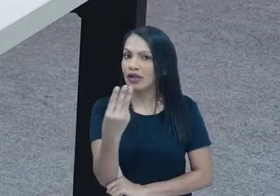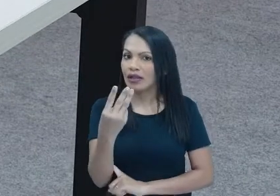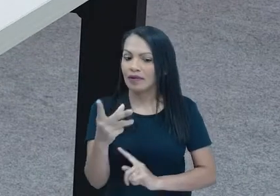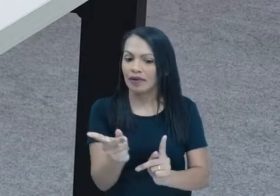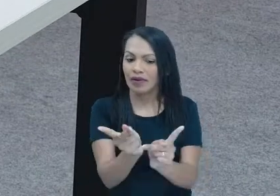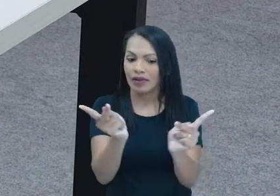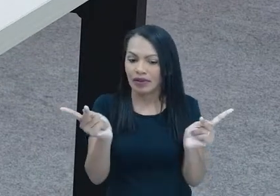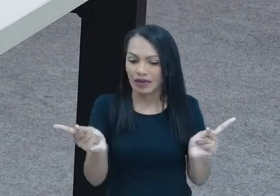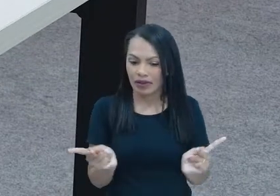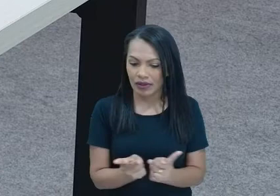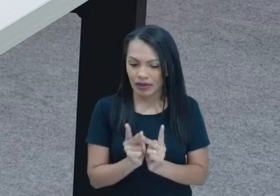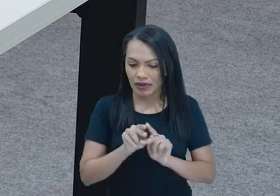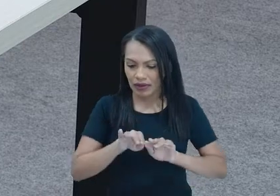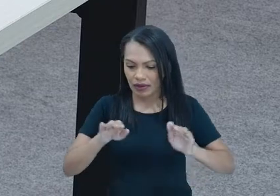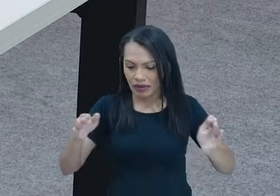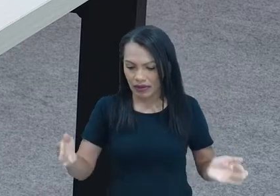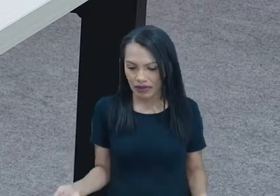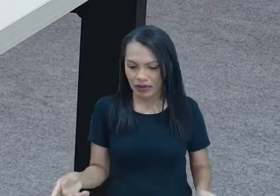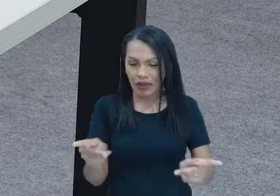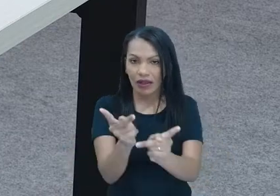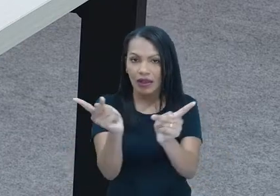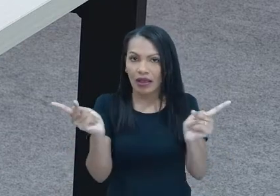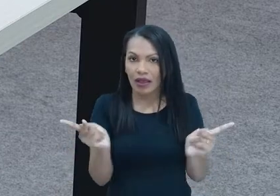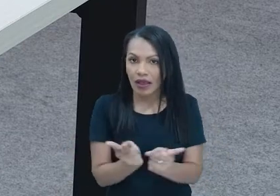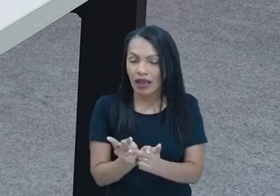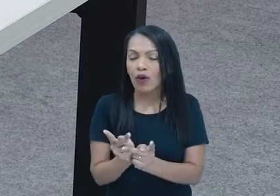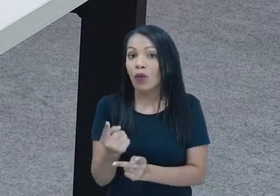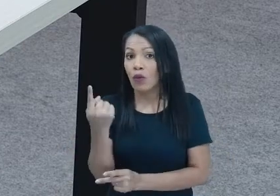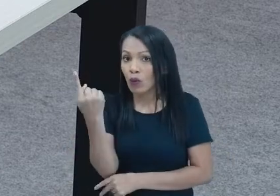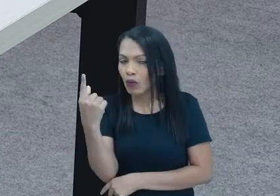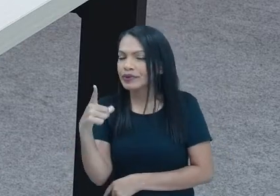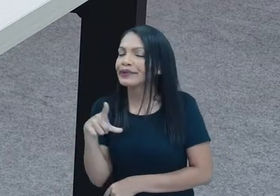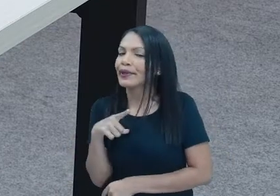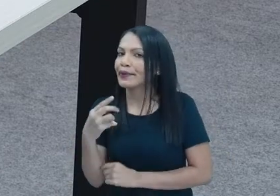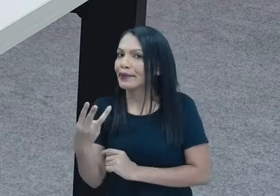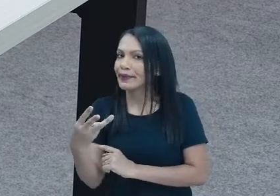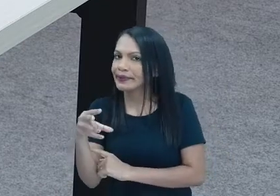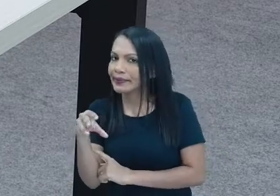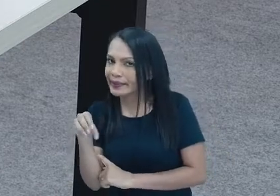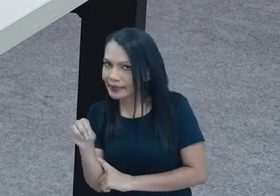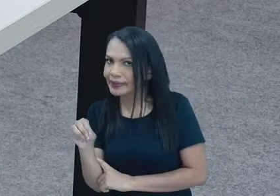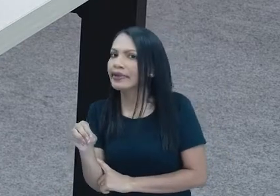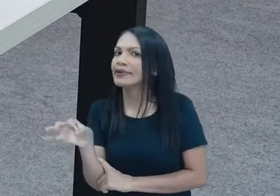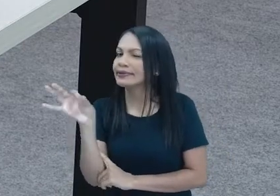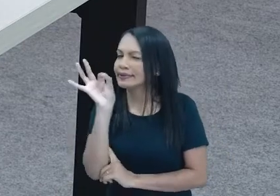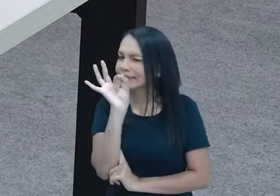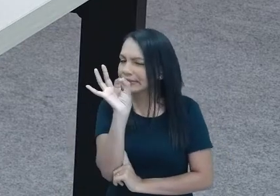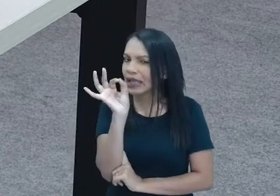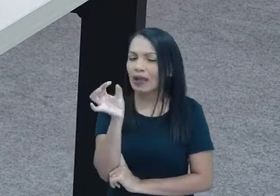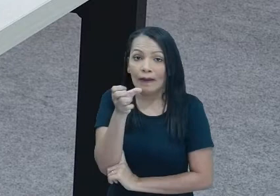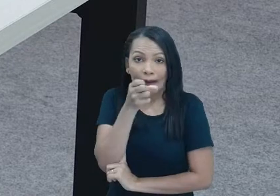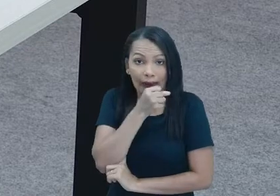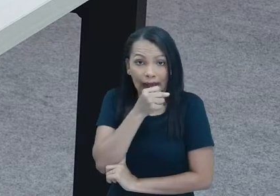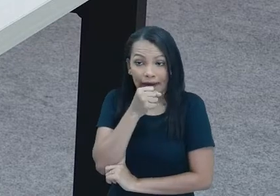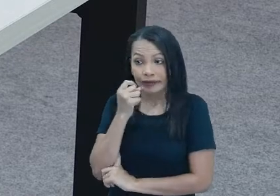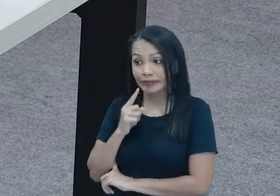mesa e em um deles eu tenho 30 pompons laranjas. E agora eu vou fazer o seguinte, eu vou tirar